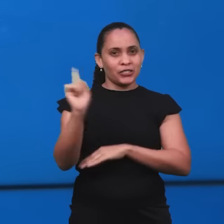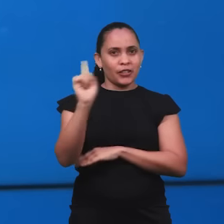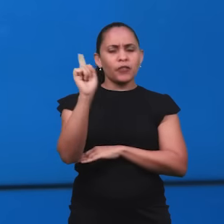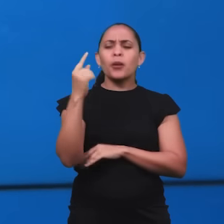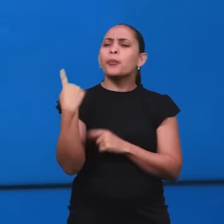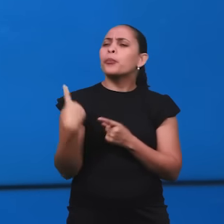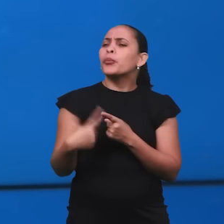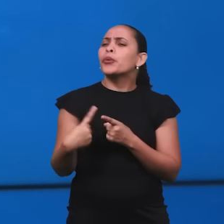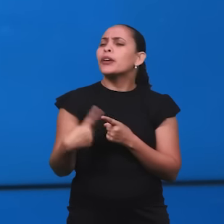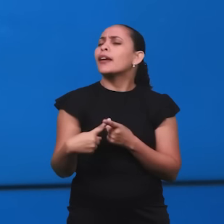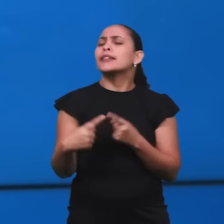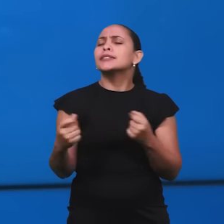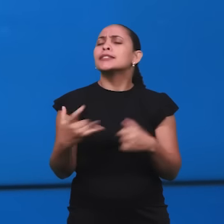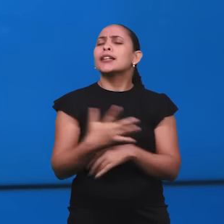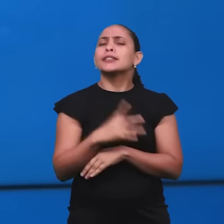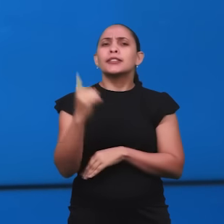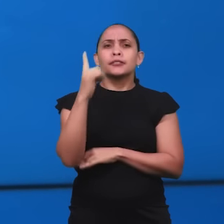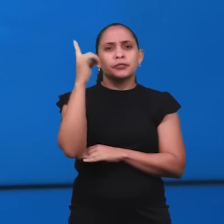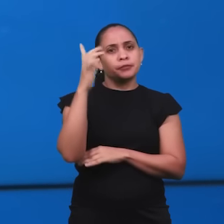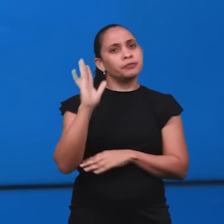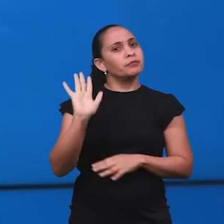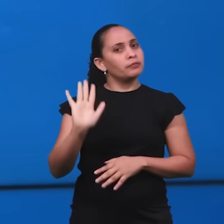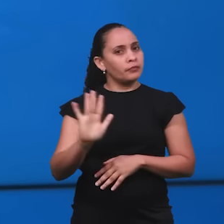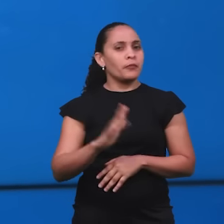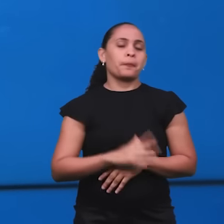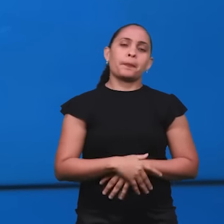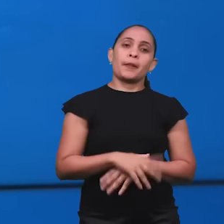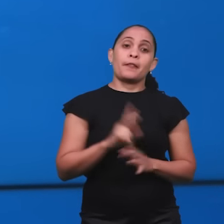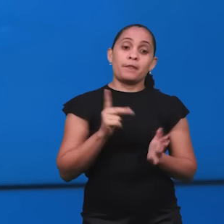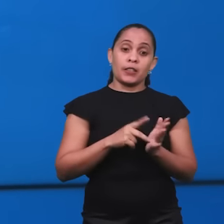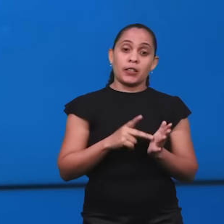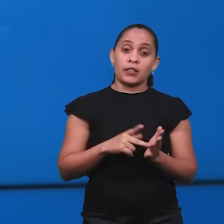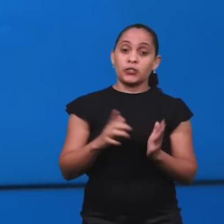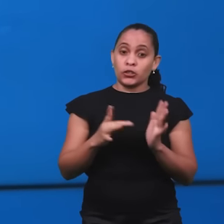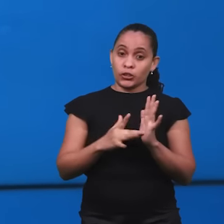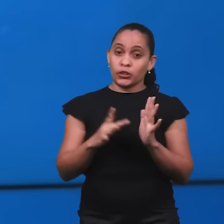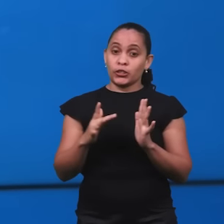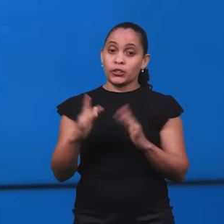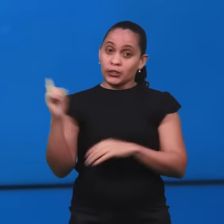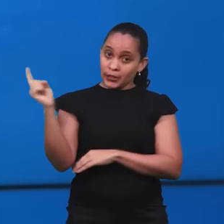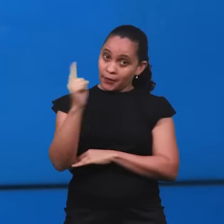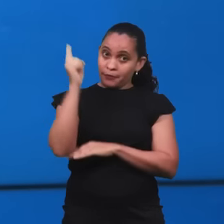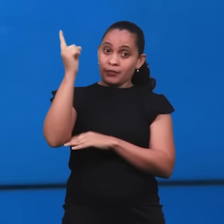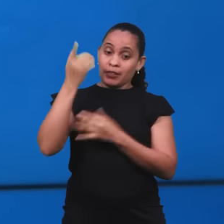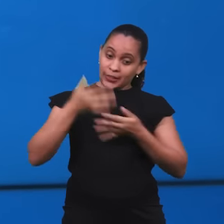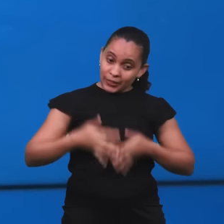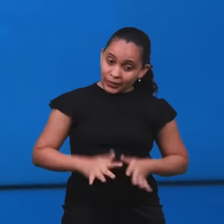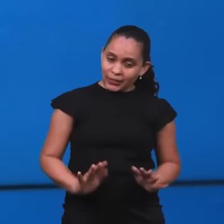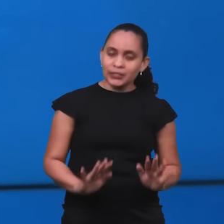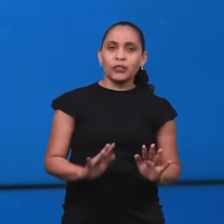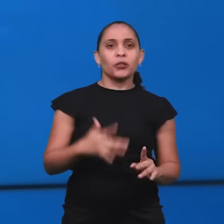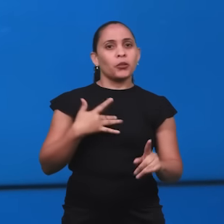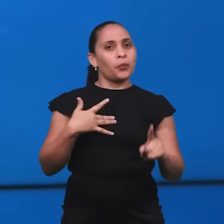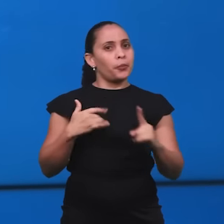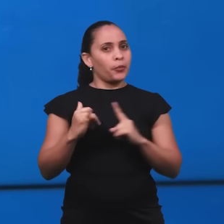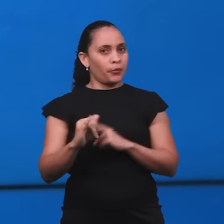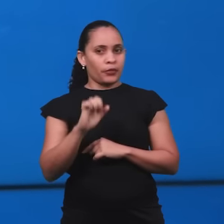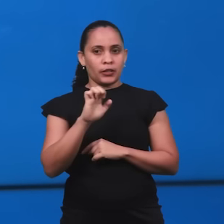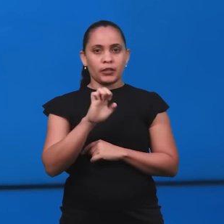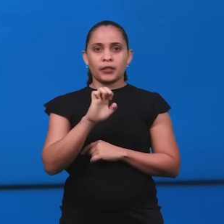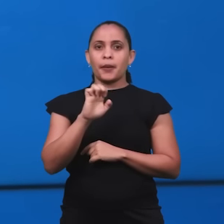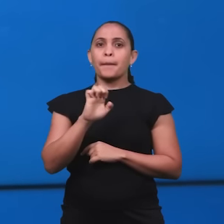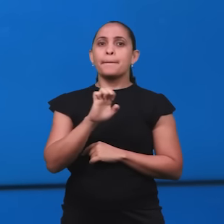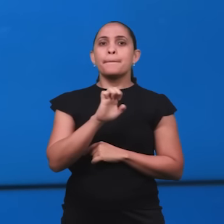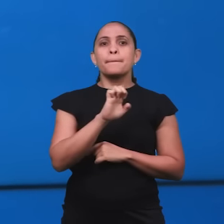cidade de Davi? Porque, na verdade, foi em Belém que Davi nasceu. E quando o profeta Miqueias profetizou sobre o